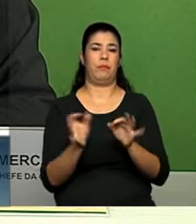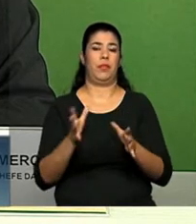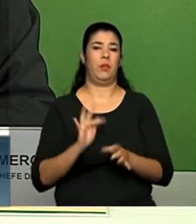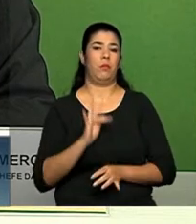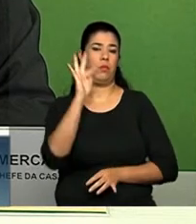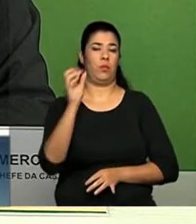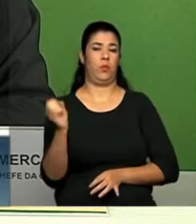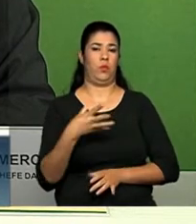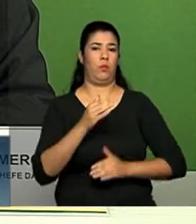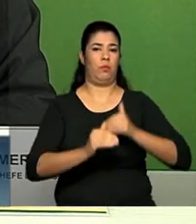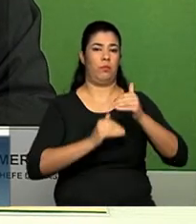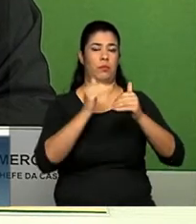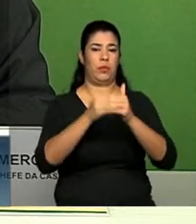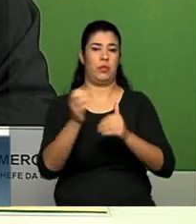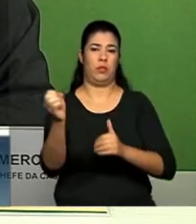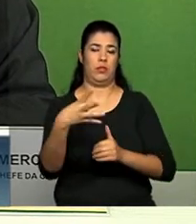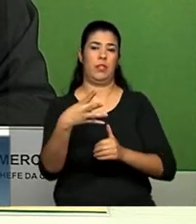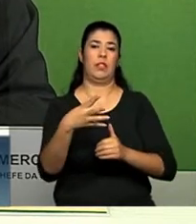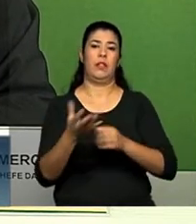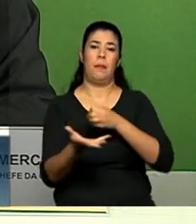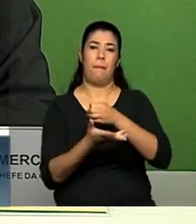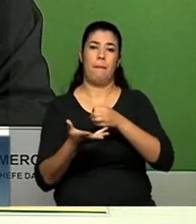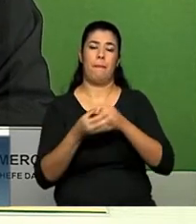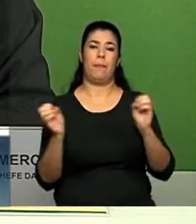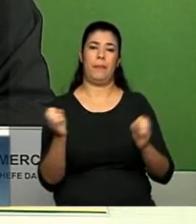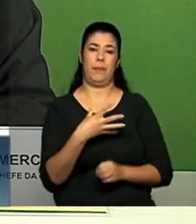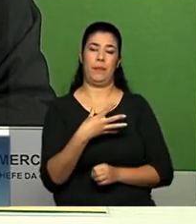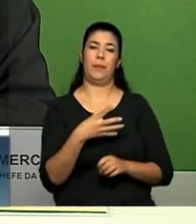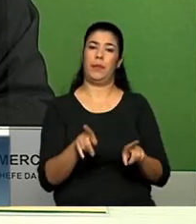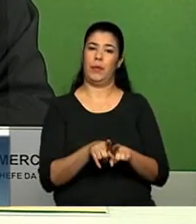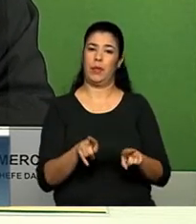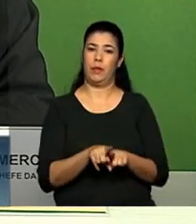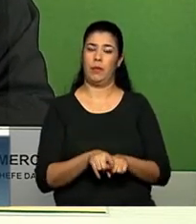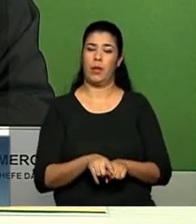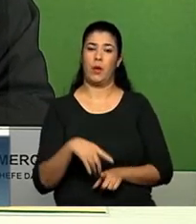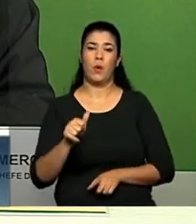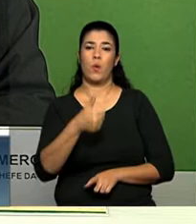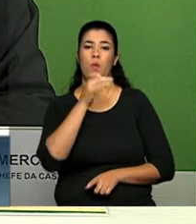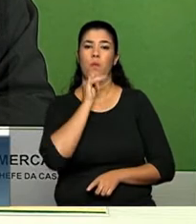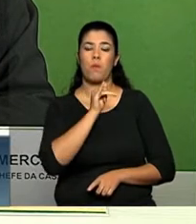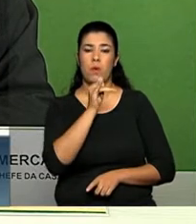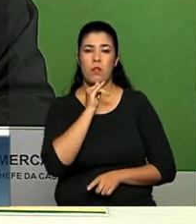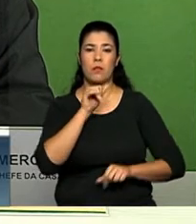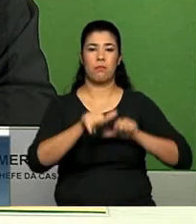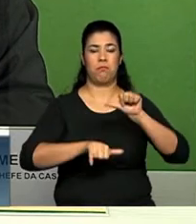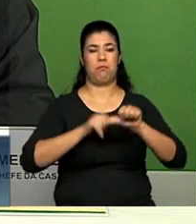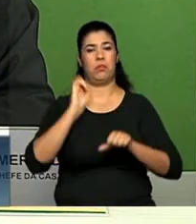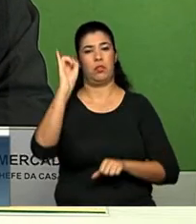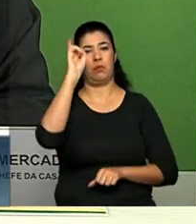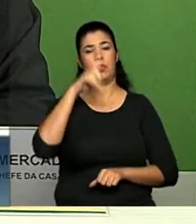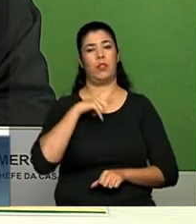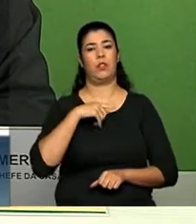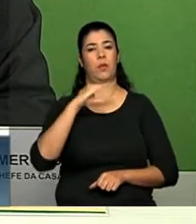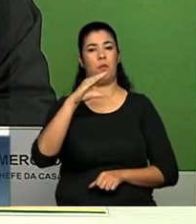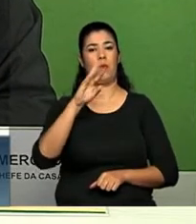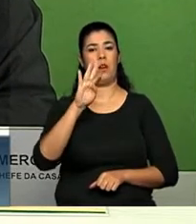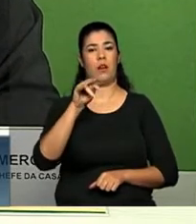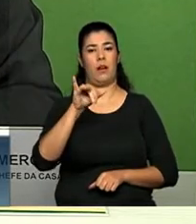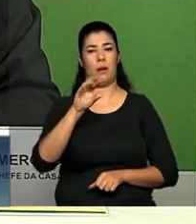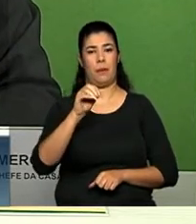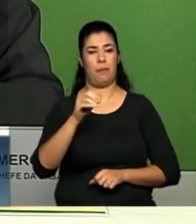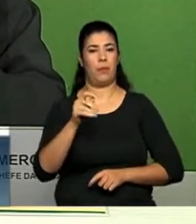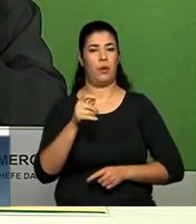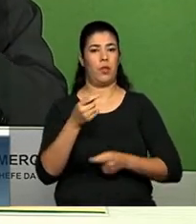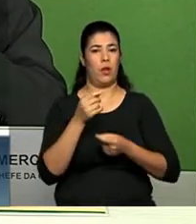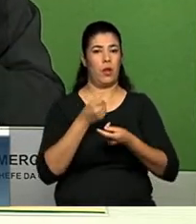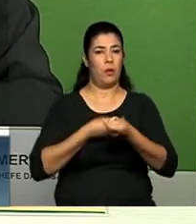novo processo de crescimento em novas bases. Uma das mudanças muito importantes é o câmbio. O